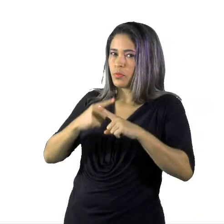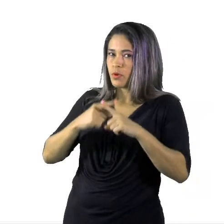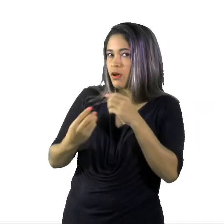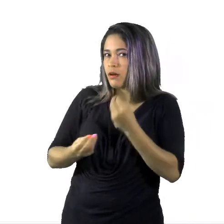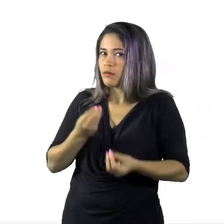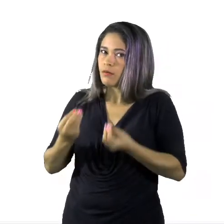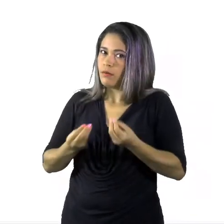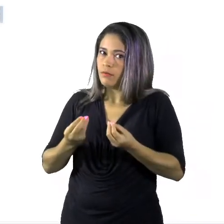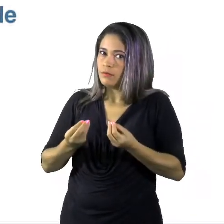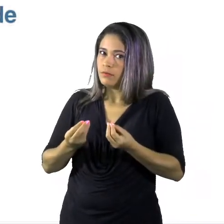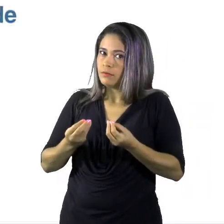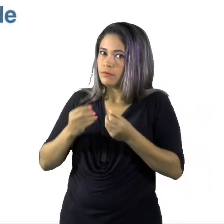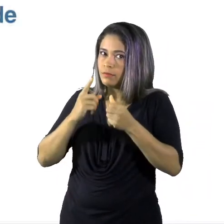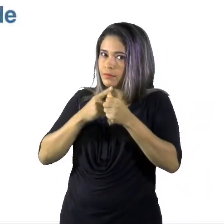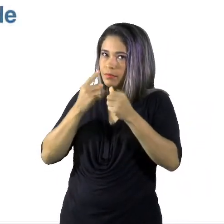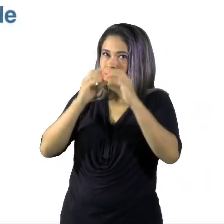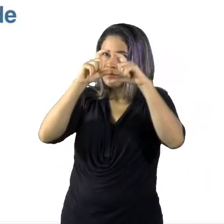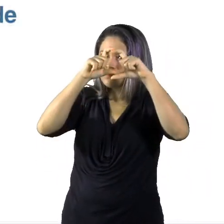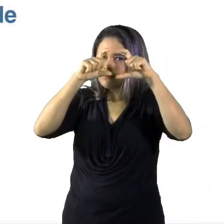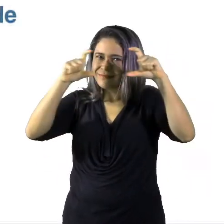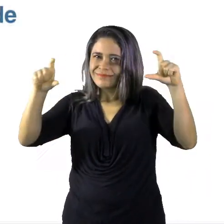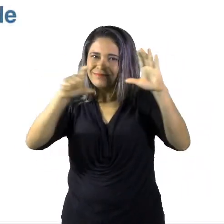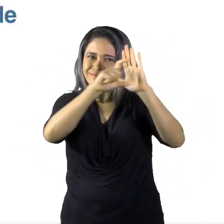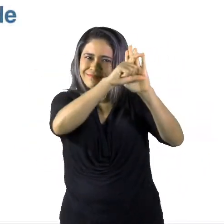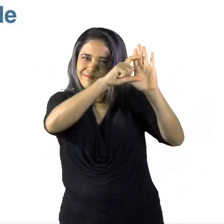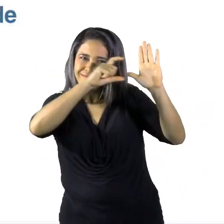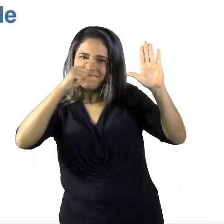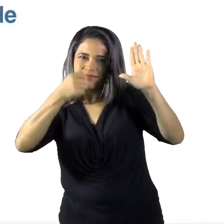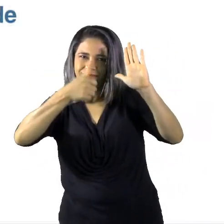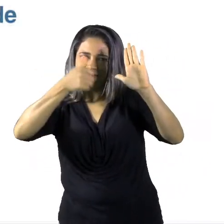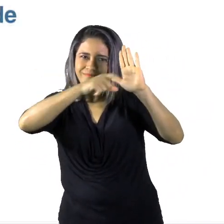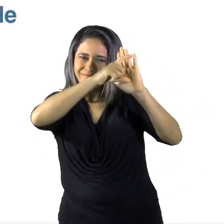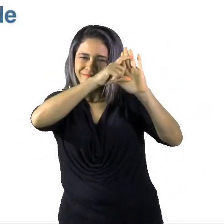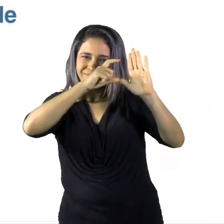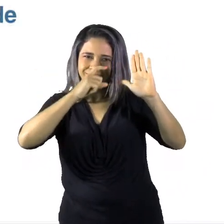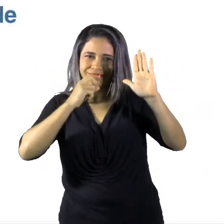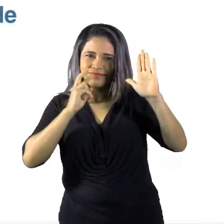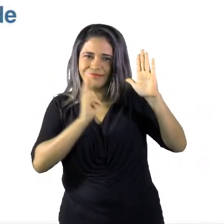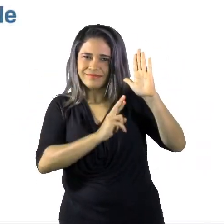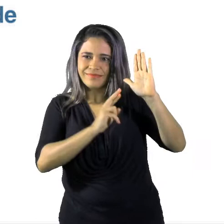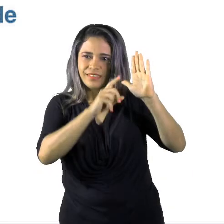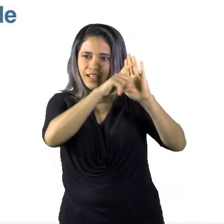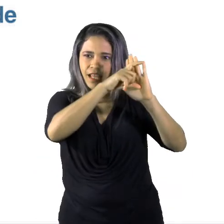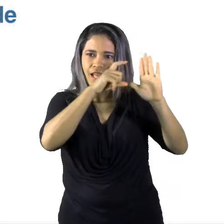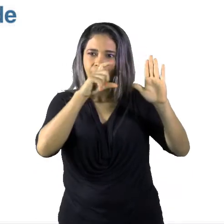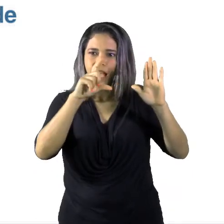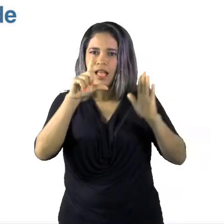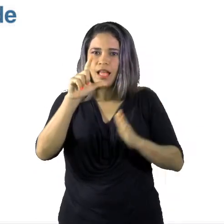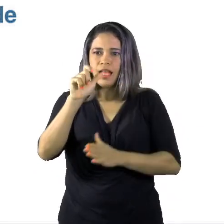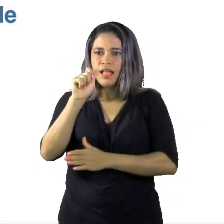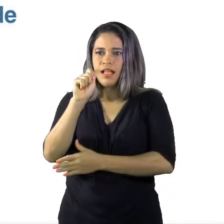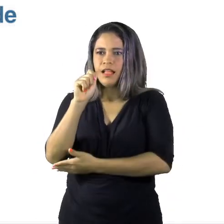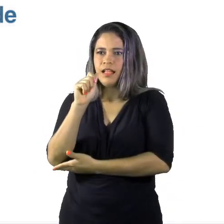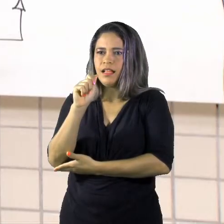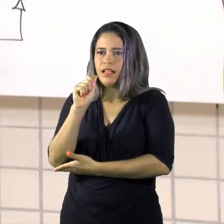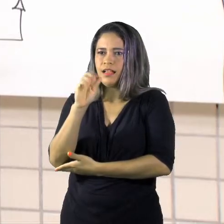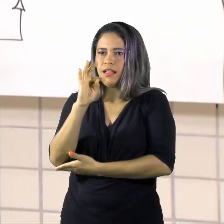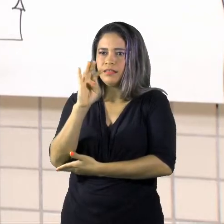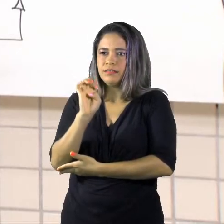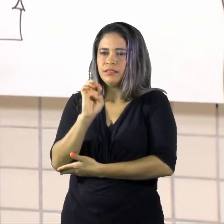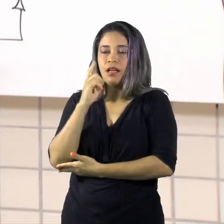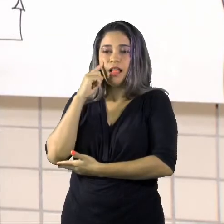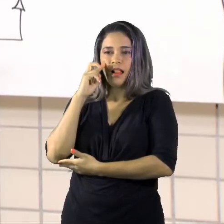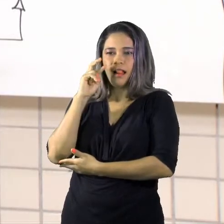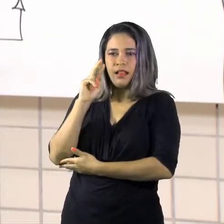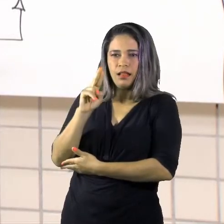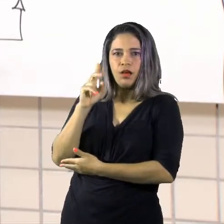a partir do primeiro parágrafo? O primeiro parágrafo da notícia é o slide. Lá nós conseguimos extrair as